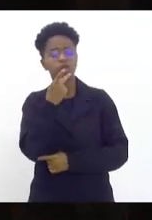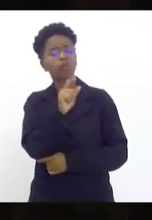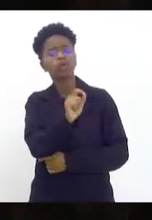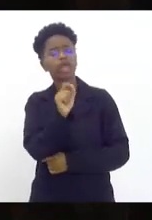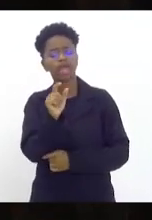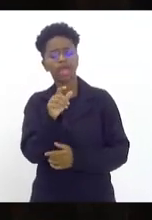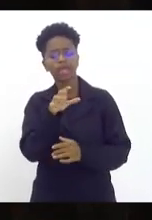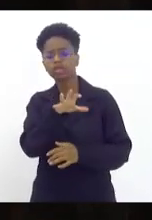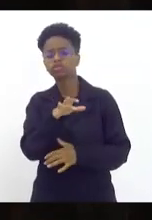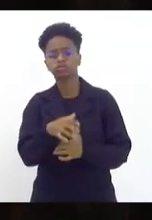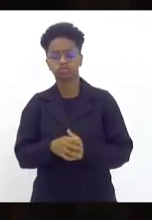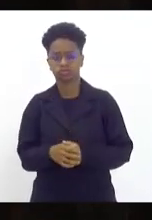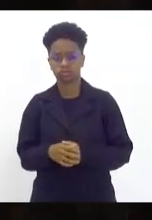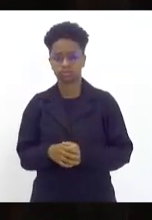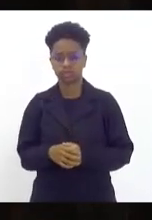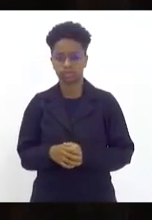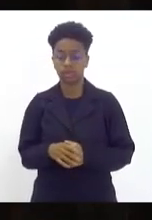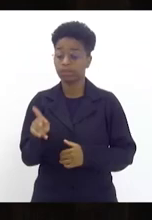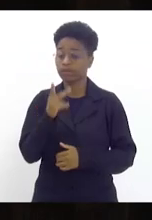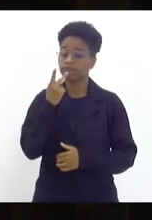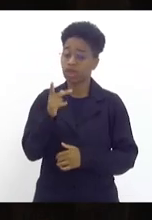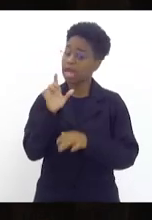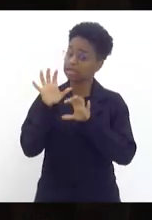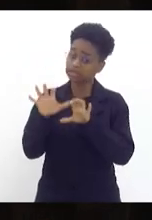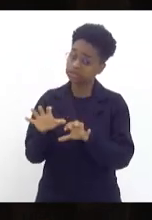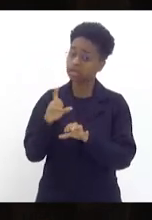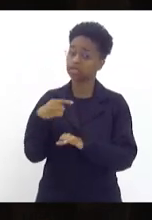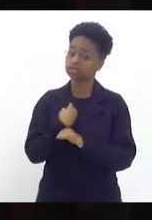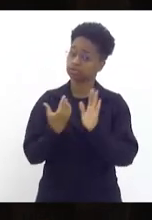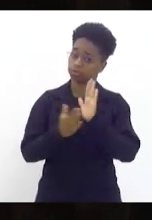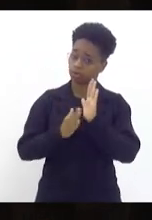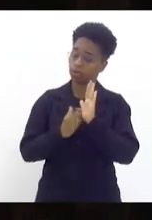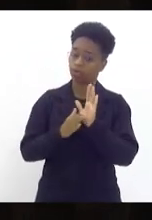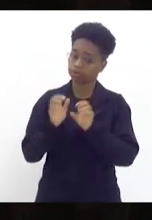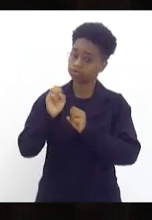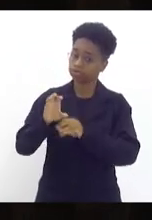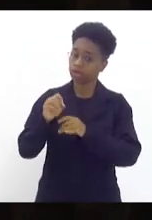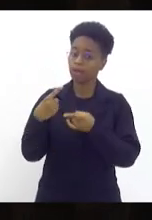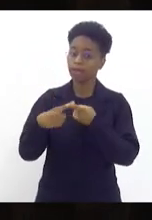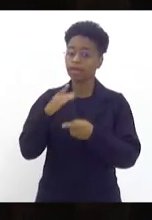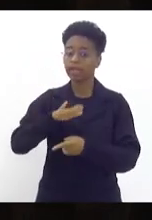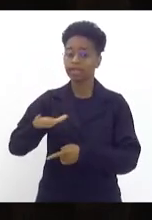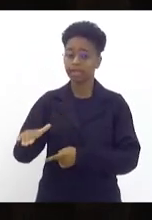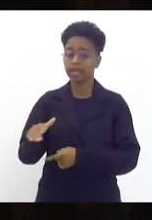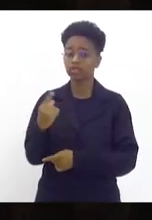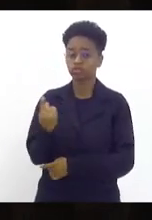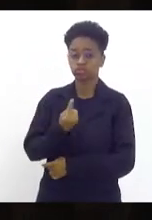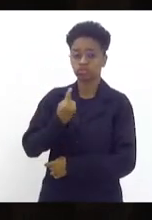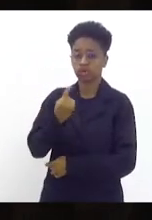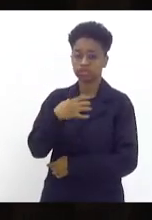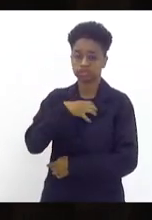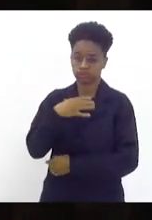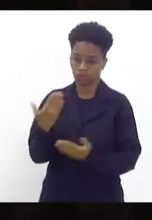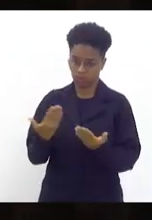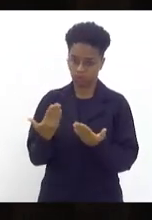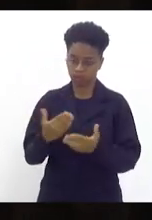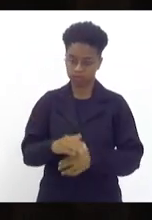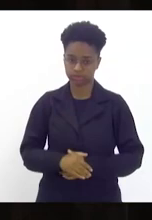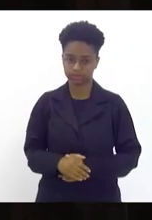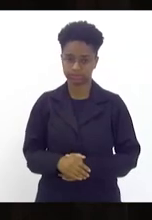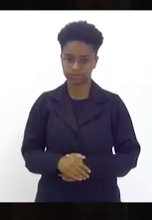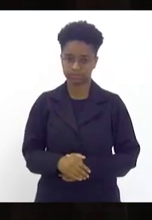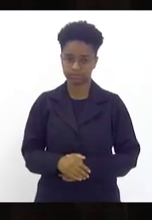é essa cartilha? A professora falou, mas é assim, nós que propusemos. As crianças são muito solitárias hoje, né?